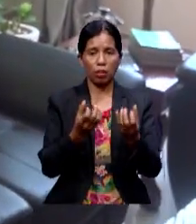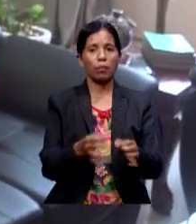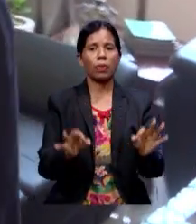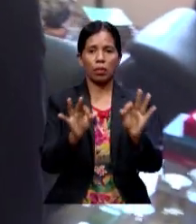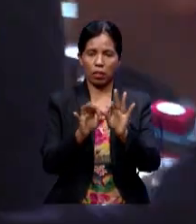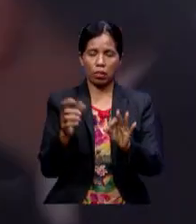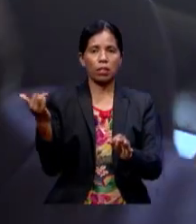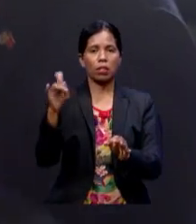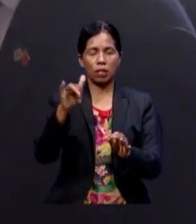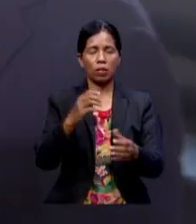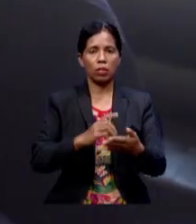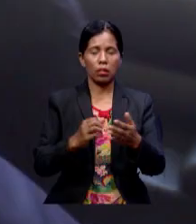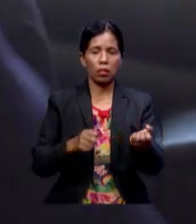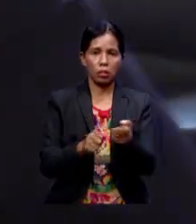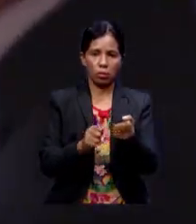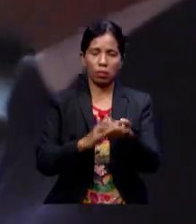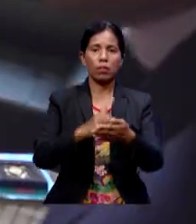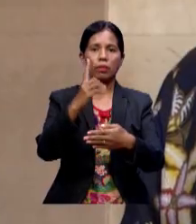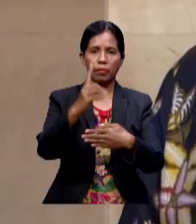ho di kontribui ba desenvolvimento.